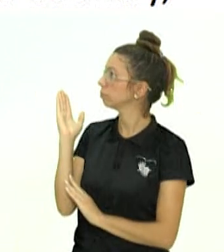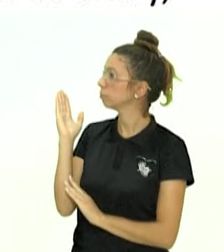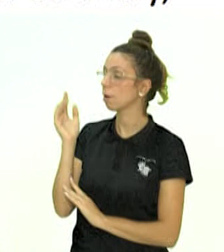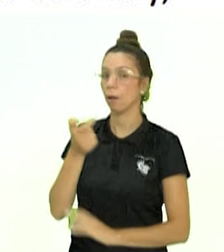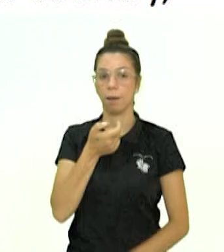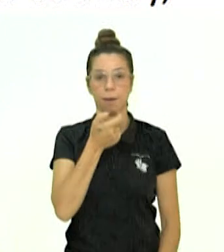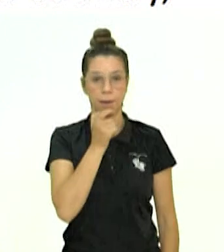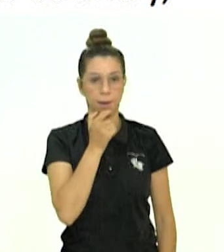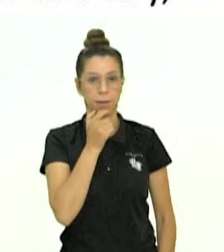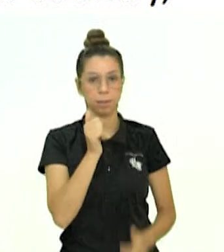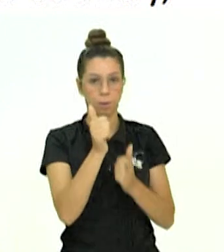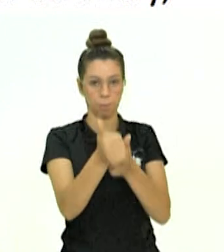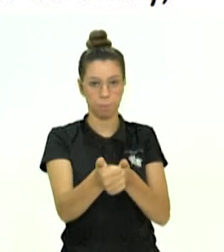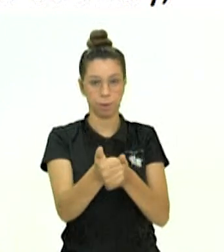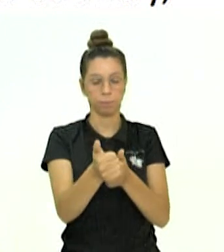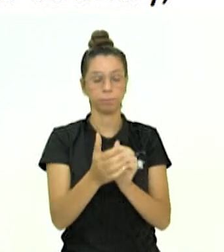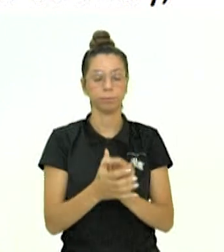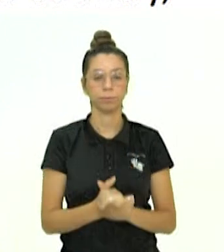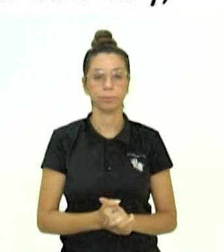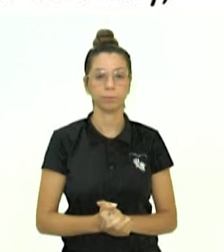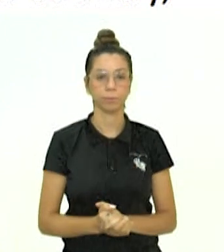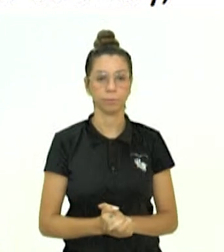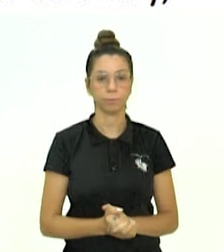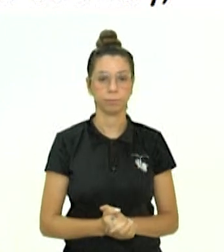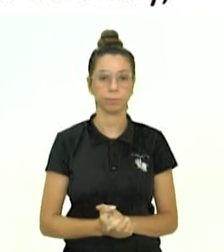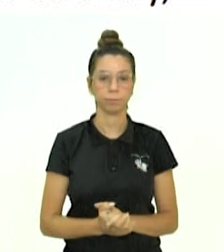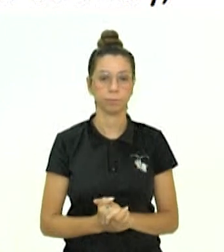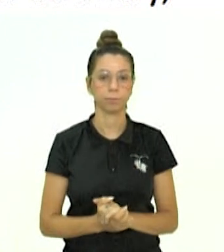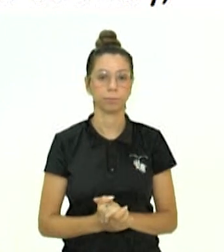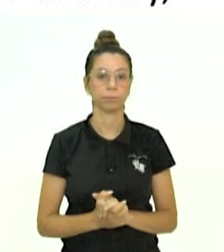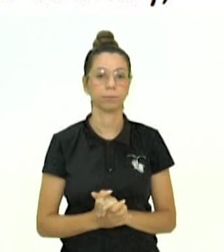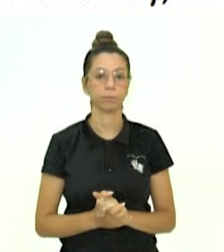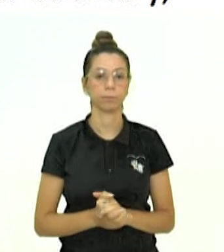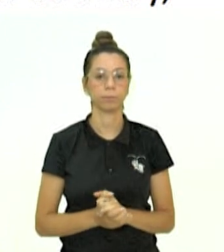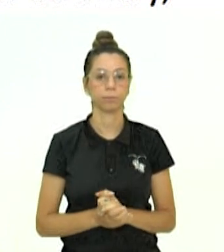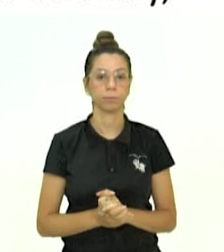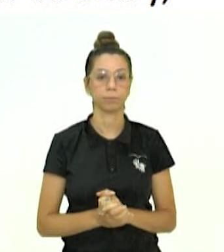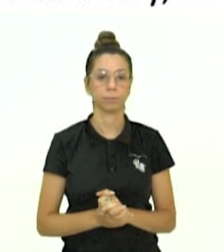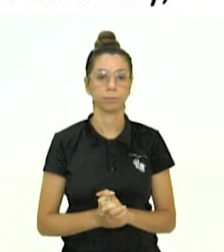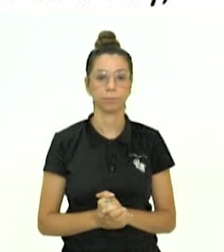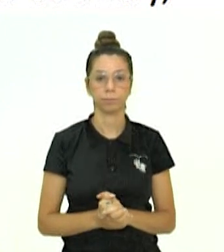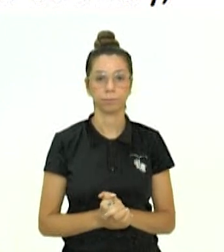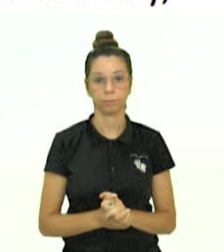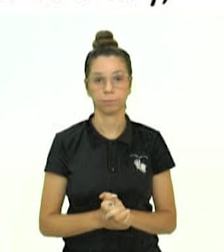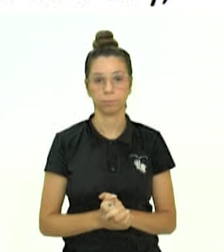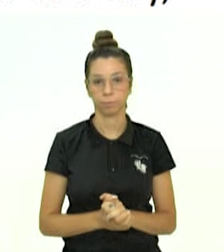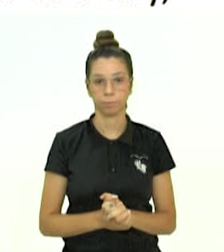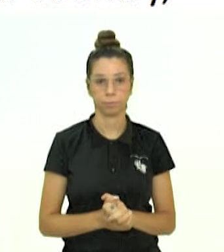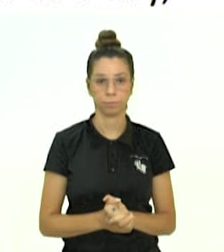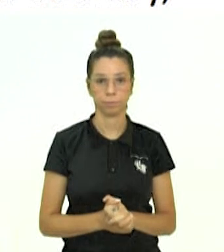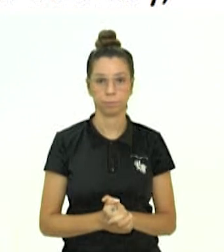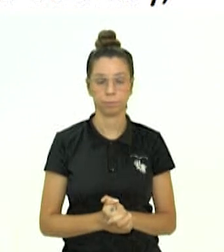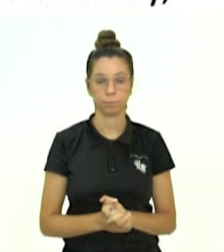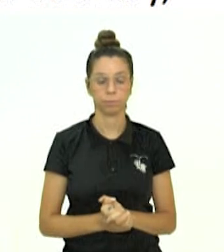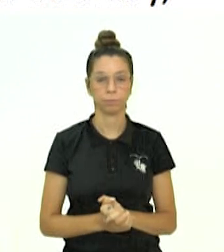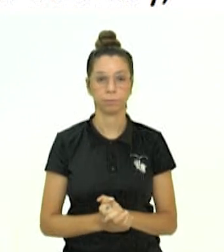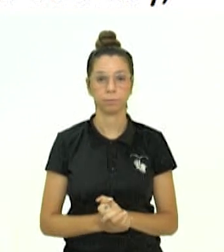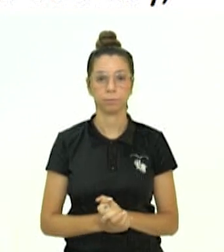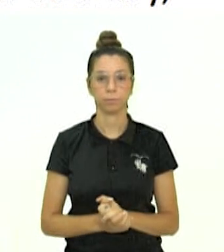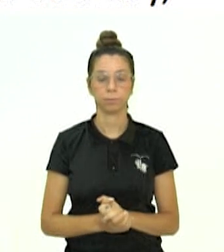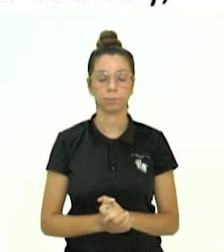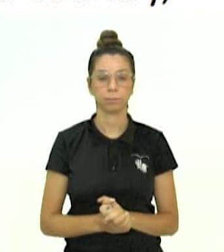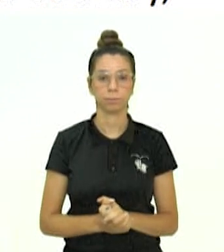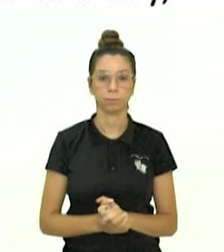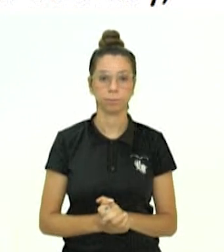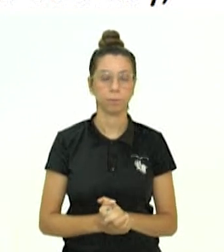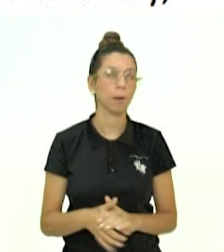best place for you to live, there are lots of things that you must take into consideration. Se você está pensando sobre o melhor